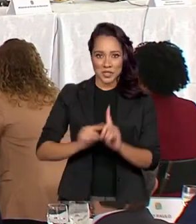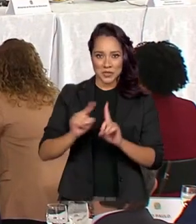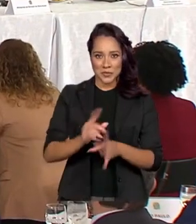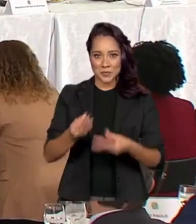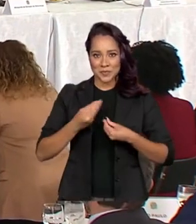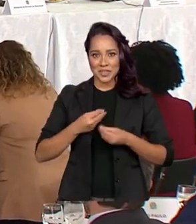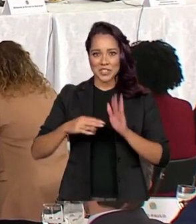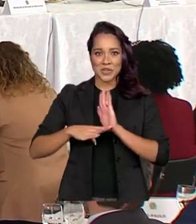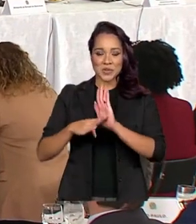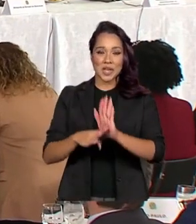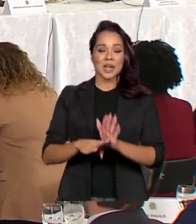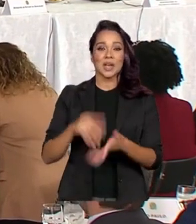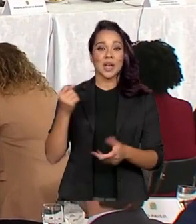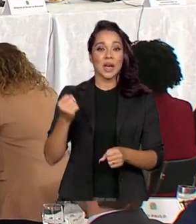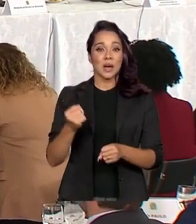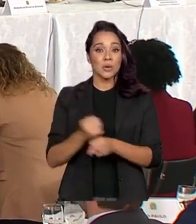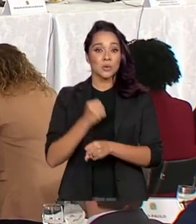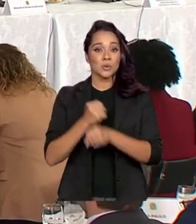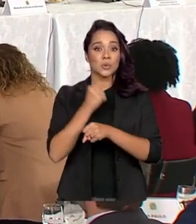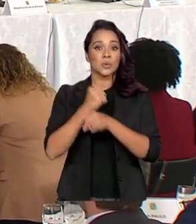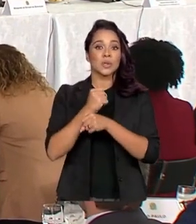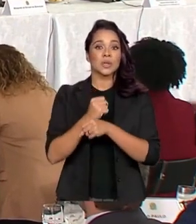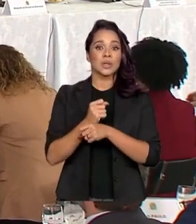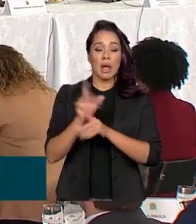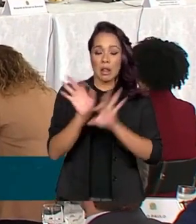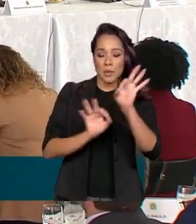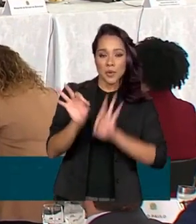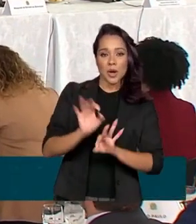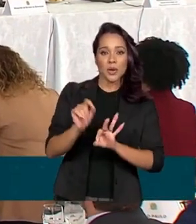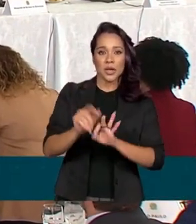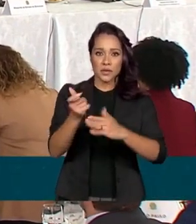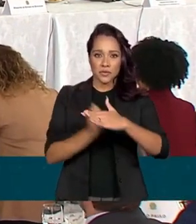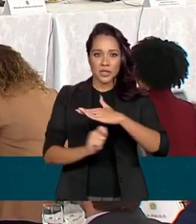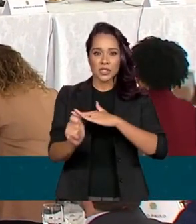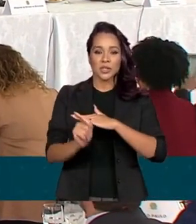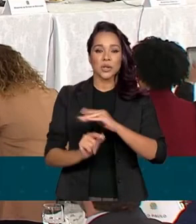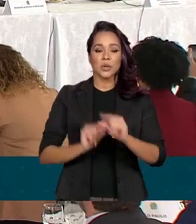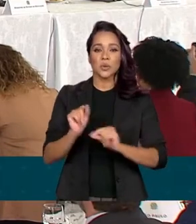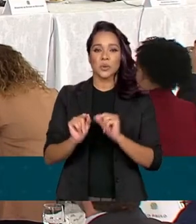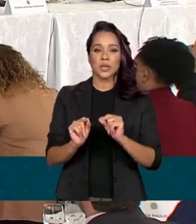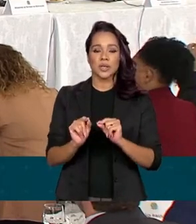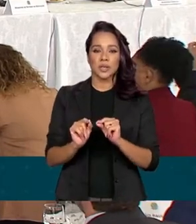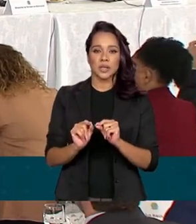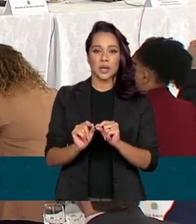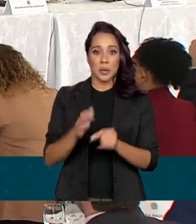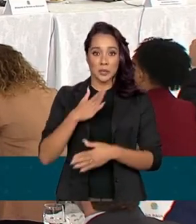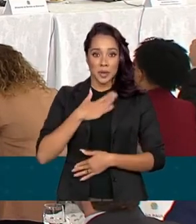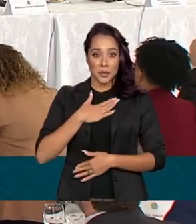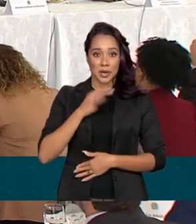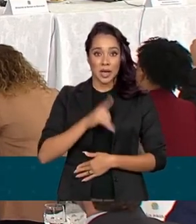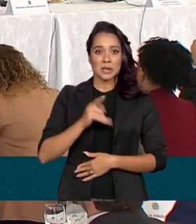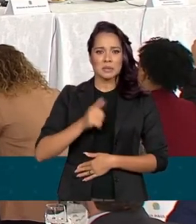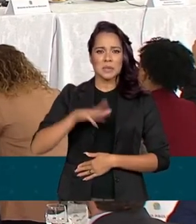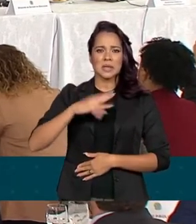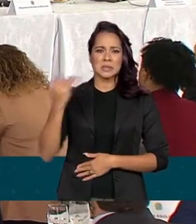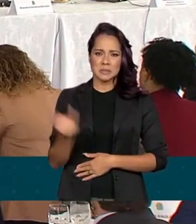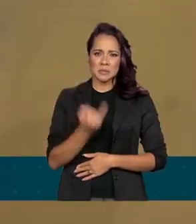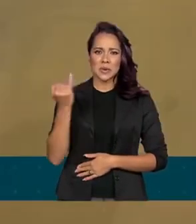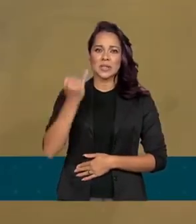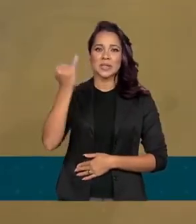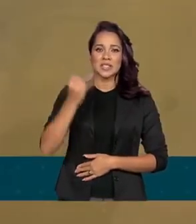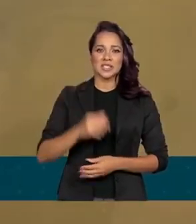de ajudar a construir, reconstruir, investir naquilo que, para mim, é uma das mais